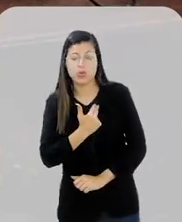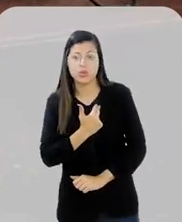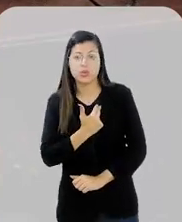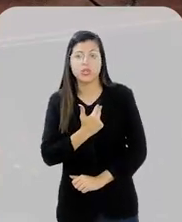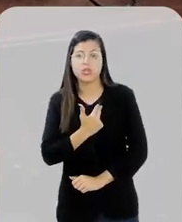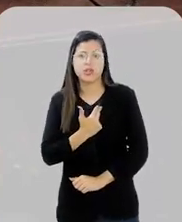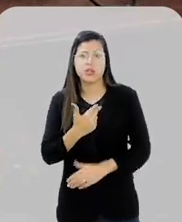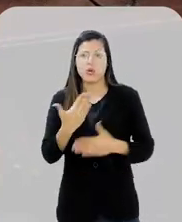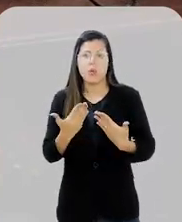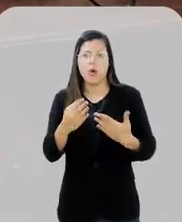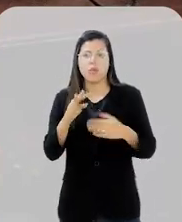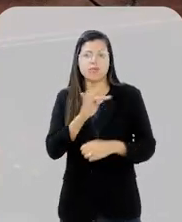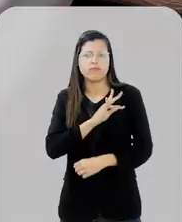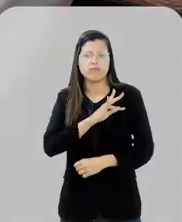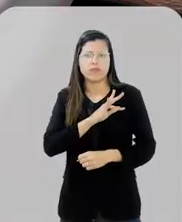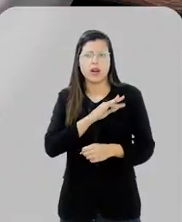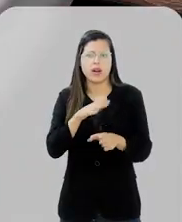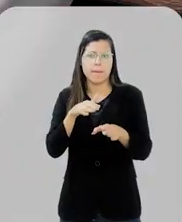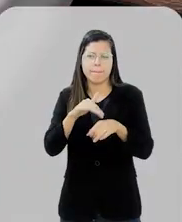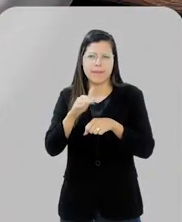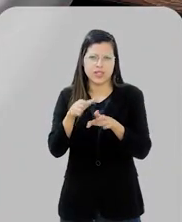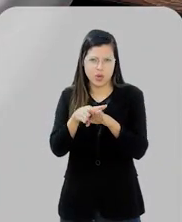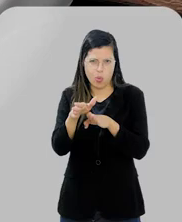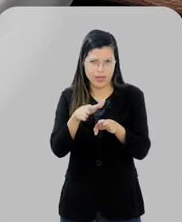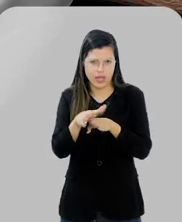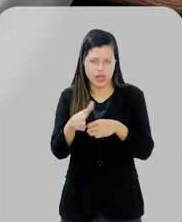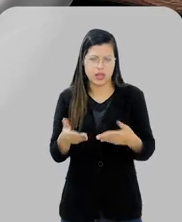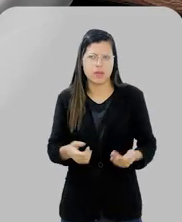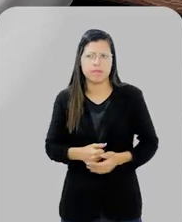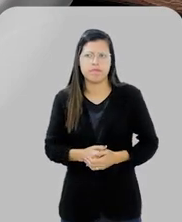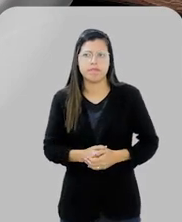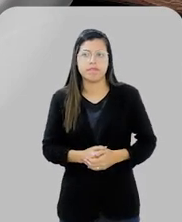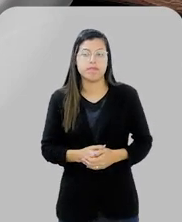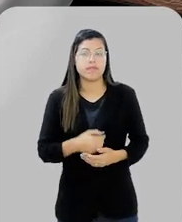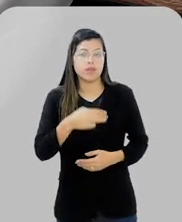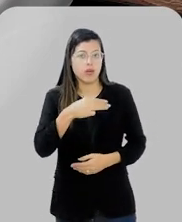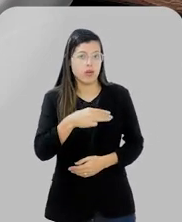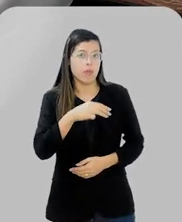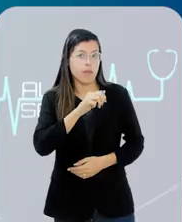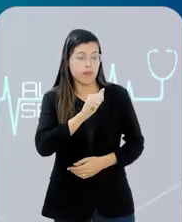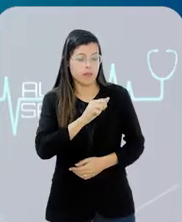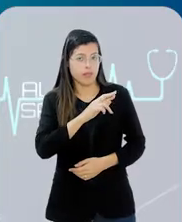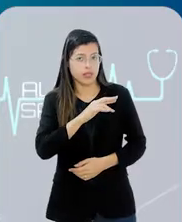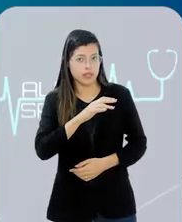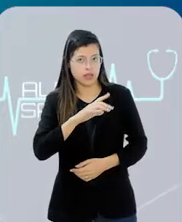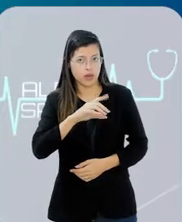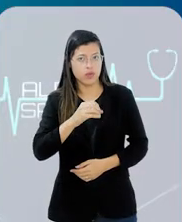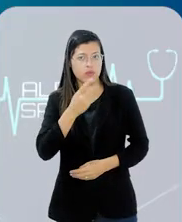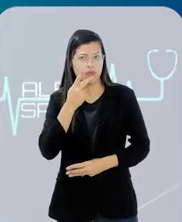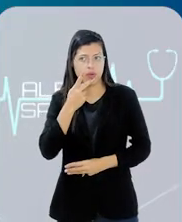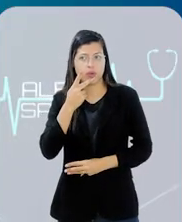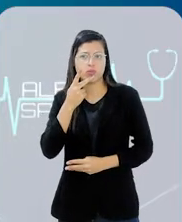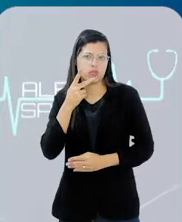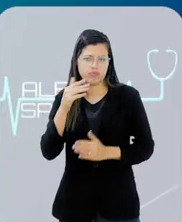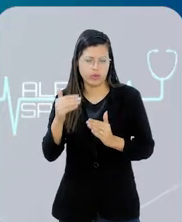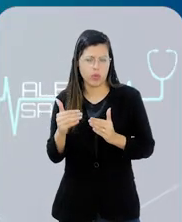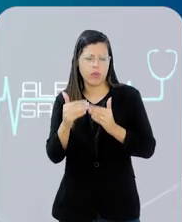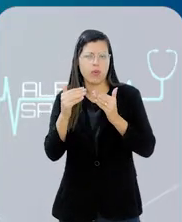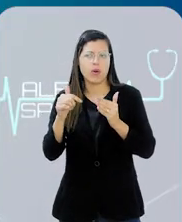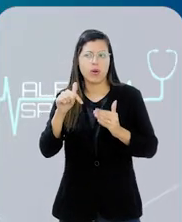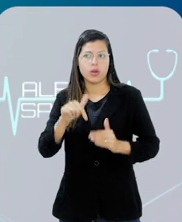técnica mais recomendada? Como o Marcelo falou, é exatamente isso. A filosofia